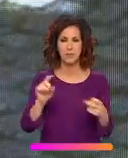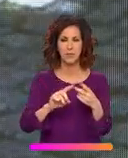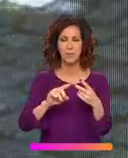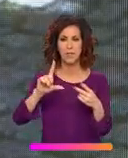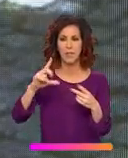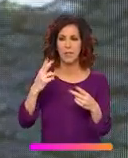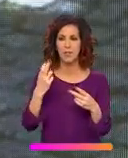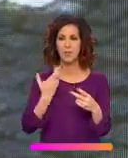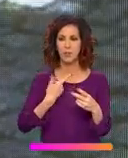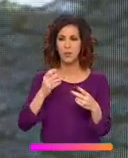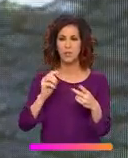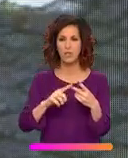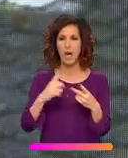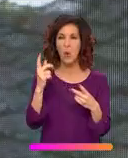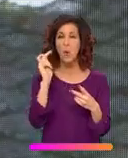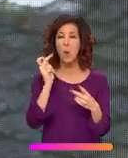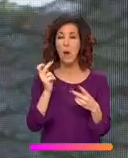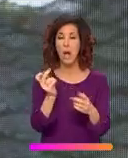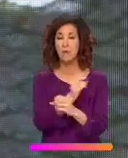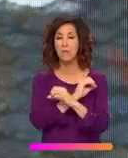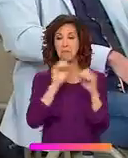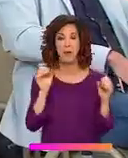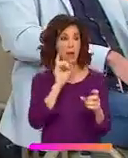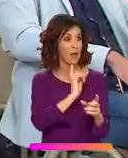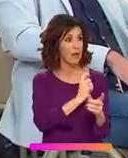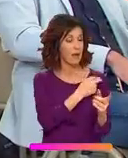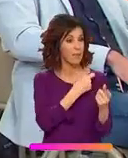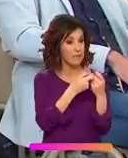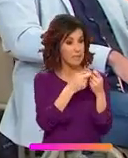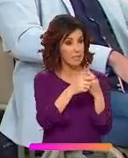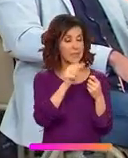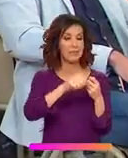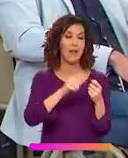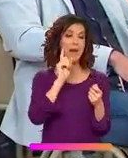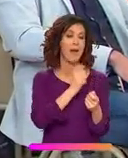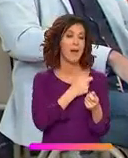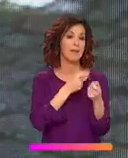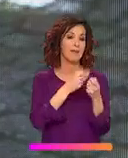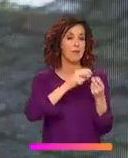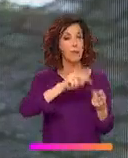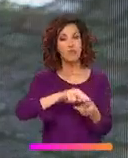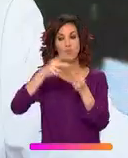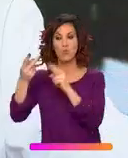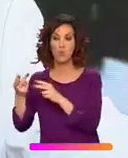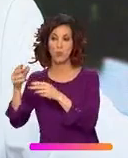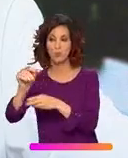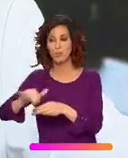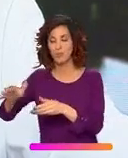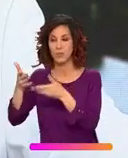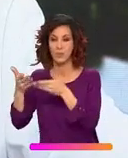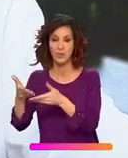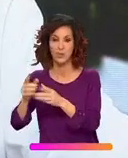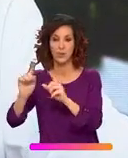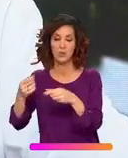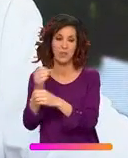por exemplo, há 1 ano e tal. A Lourdes há 1 ano e tal. A Lourdes que era a sua vizinha? Era a minha vizinha, mudou-se para a ajuda e eu deixei de a ver. Falamos só ao telefone,